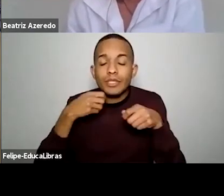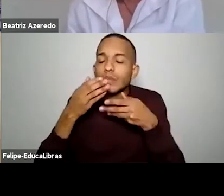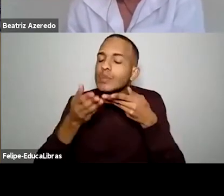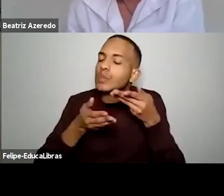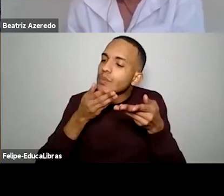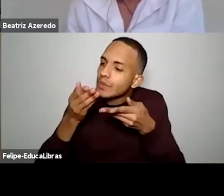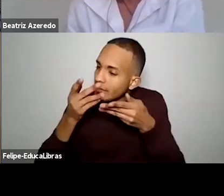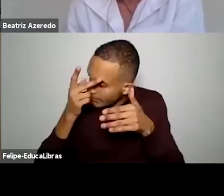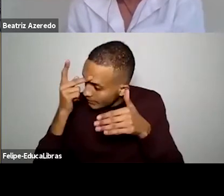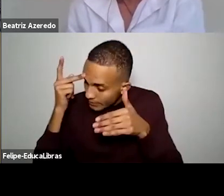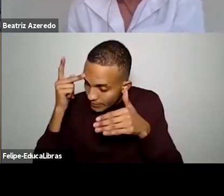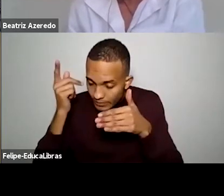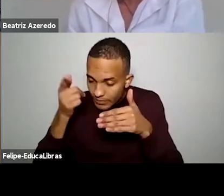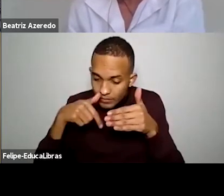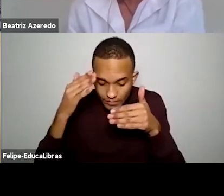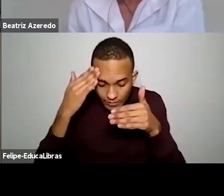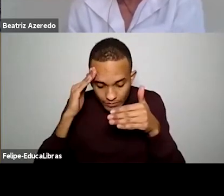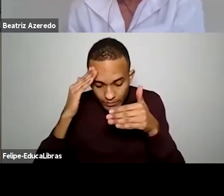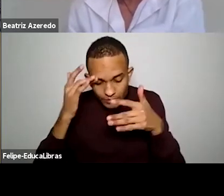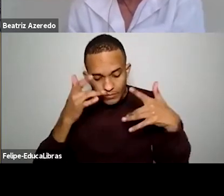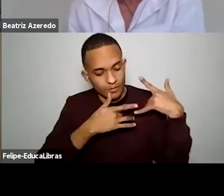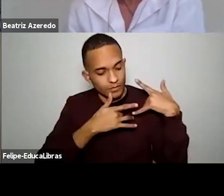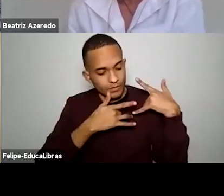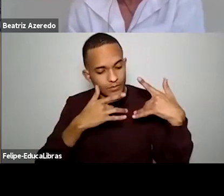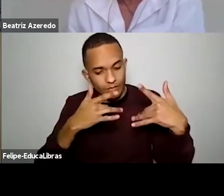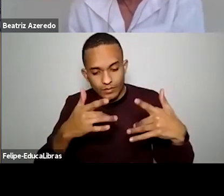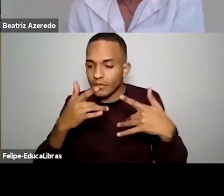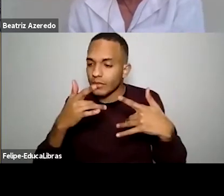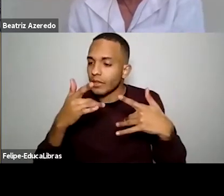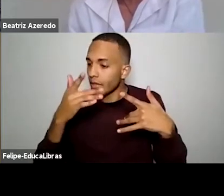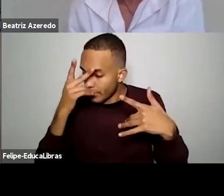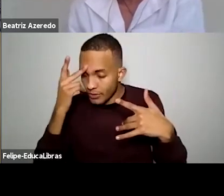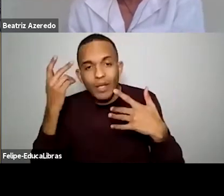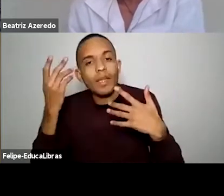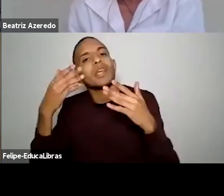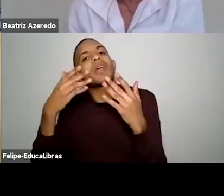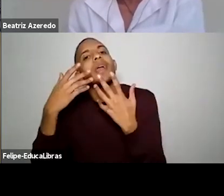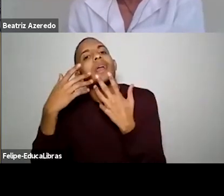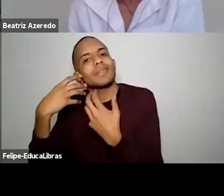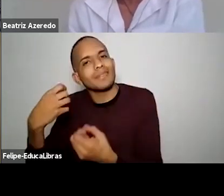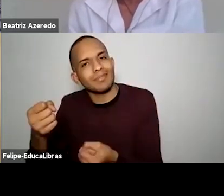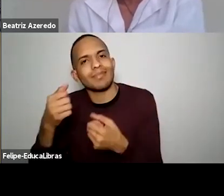o patamar que a gente entende doador e donatário, né?